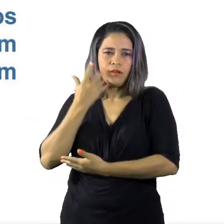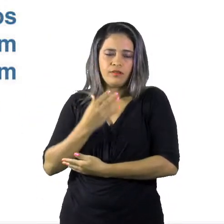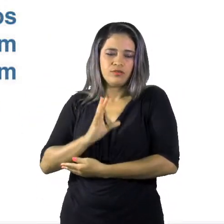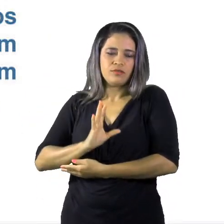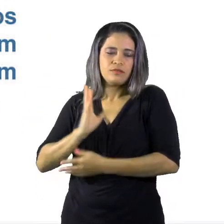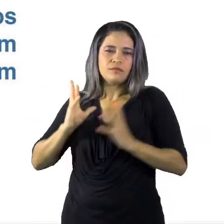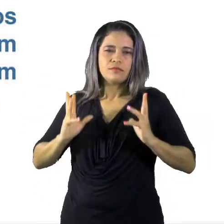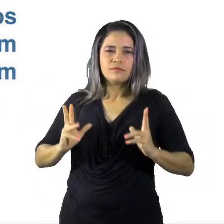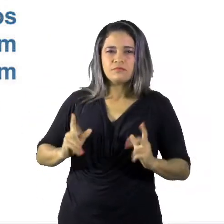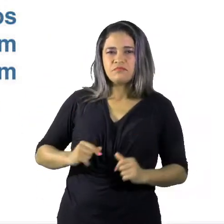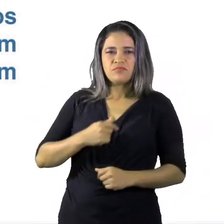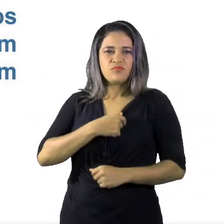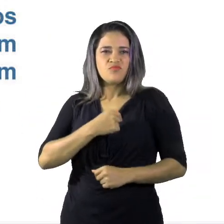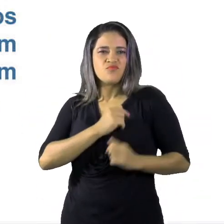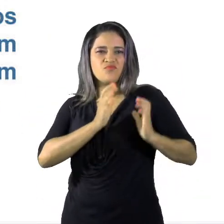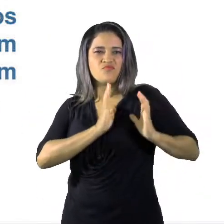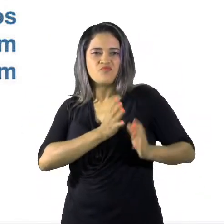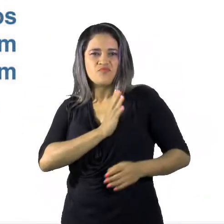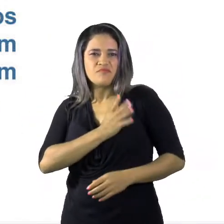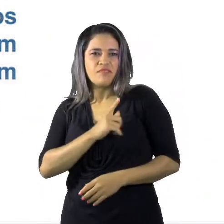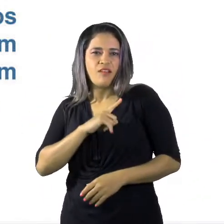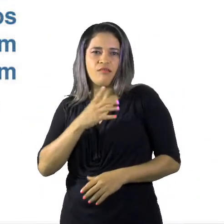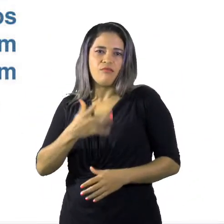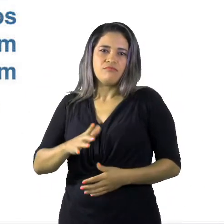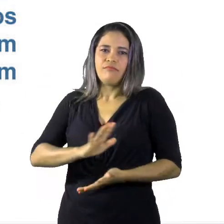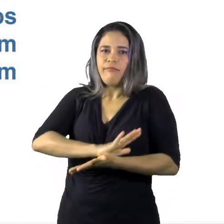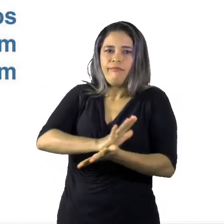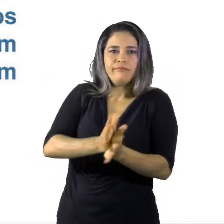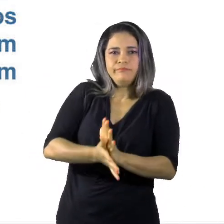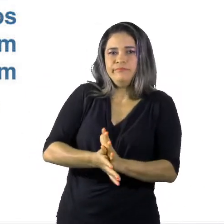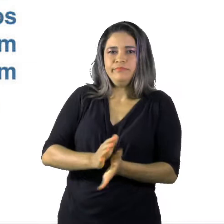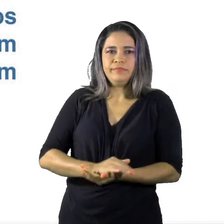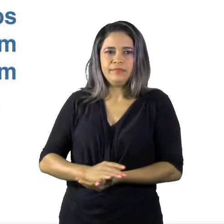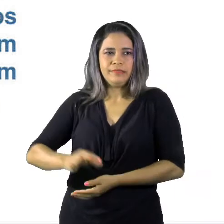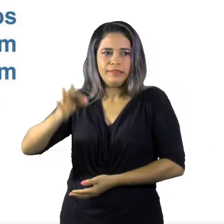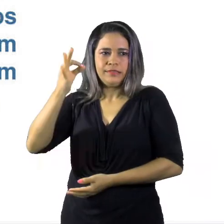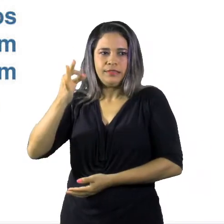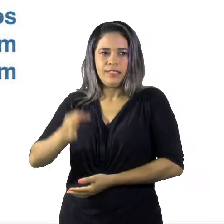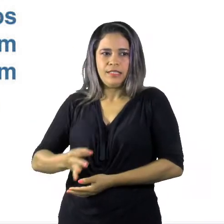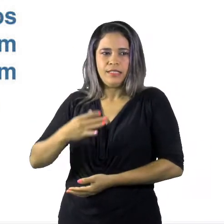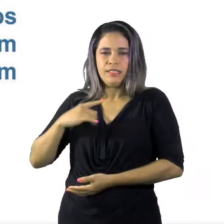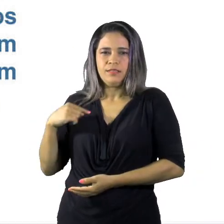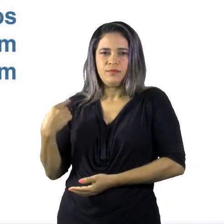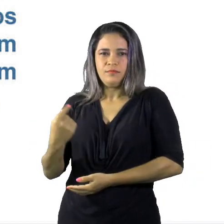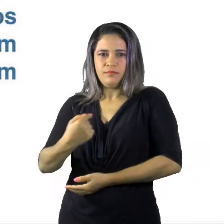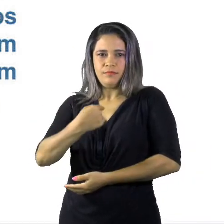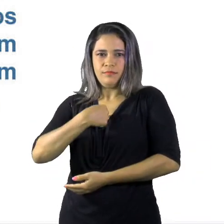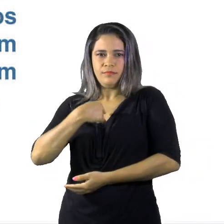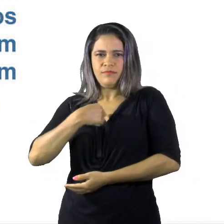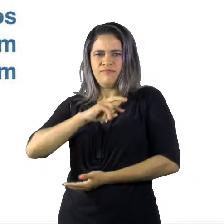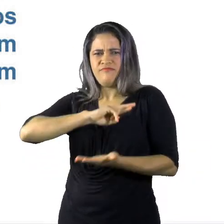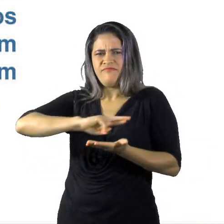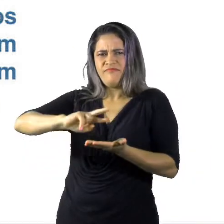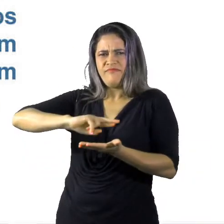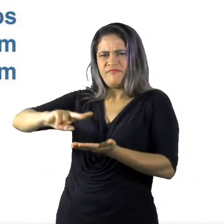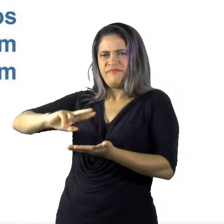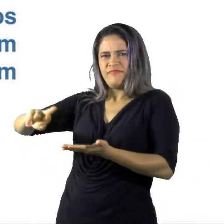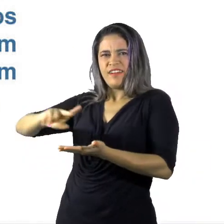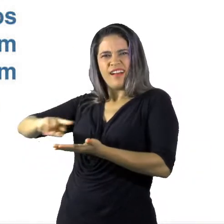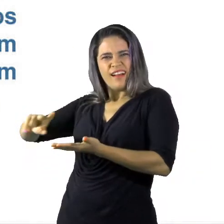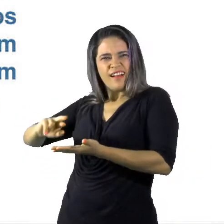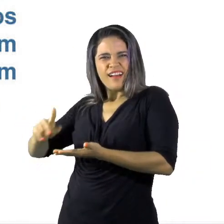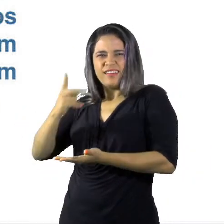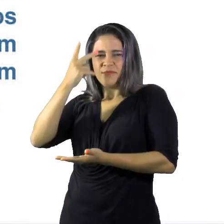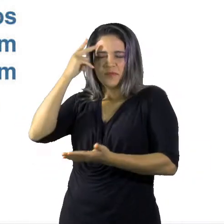corações para ações racistas. Tenho certeza de que, assim como eu, vários leitores clicaram no hiperlink